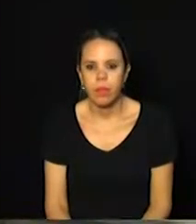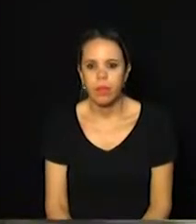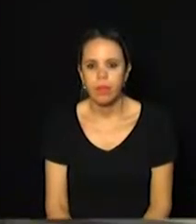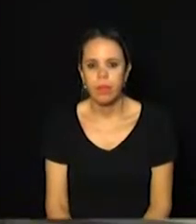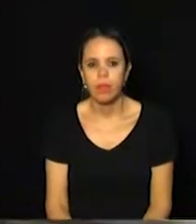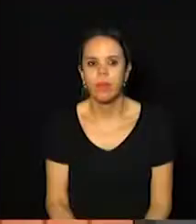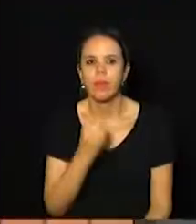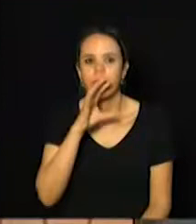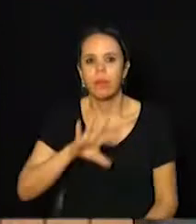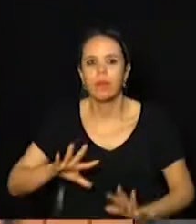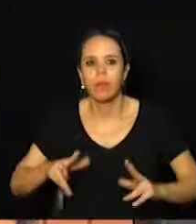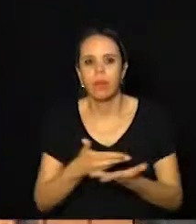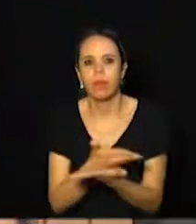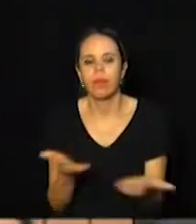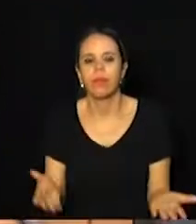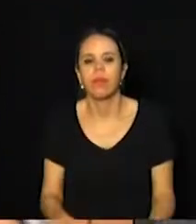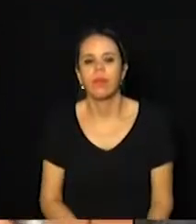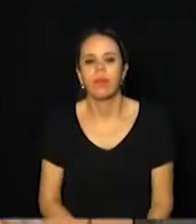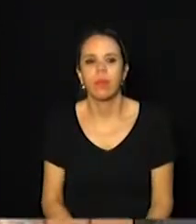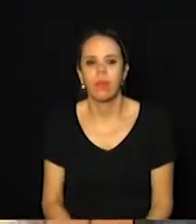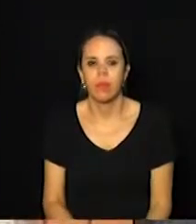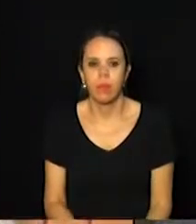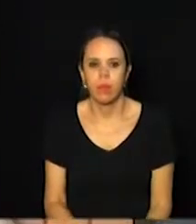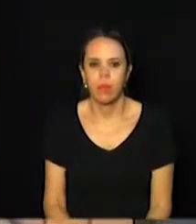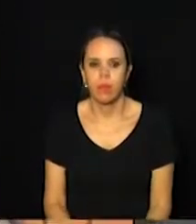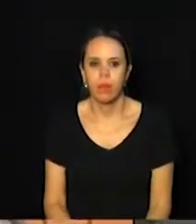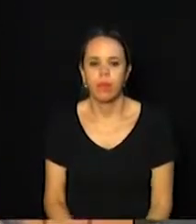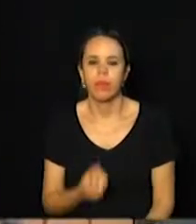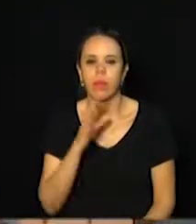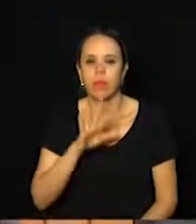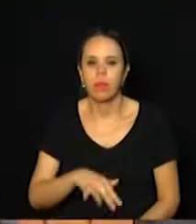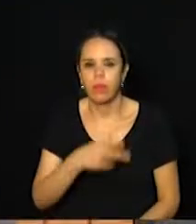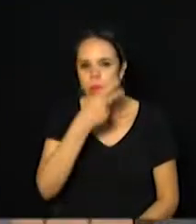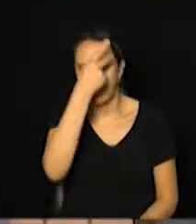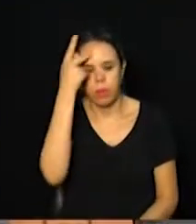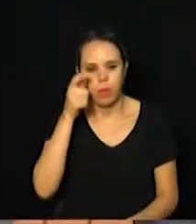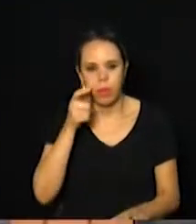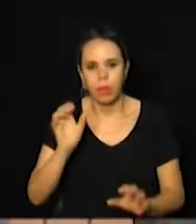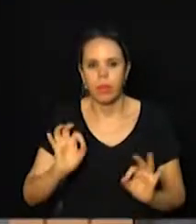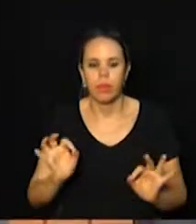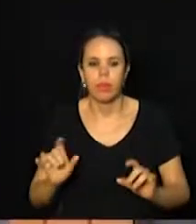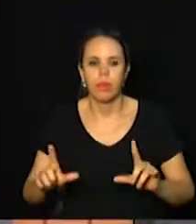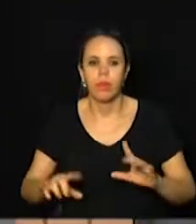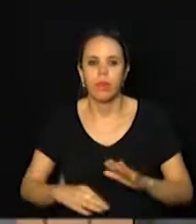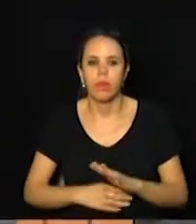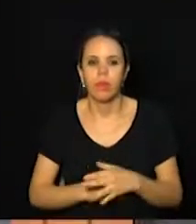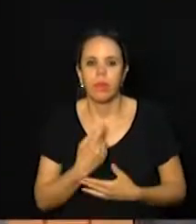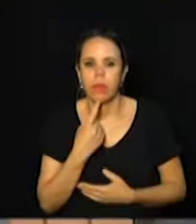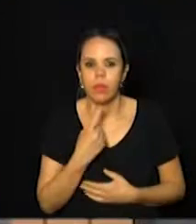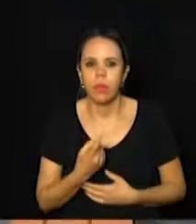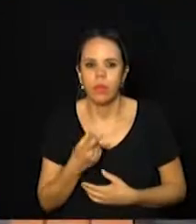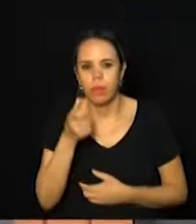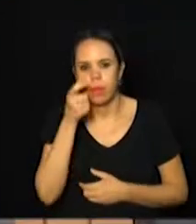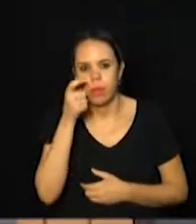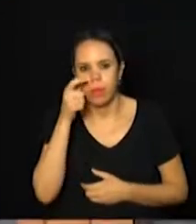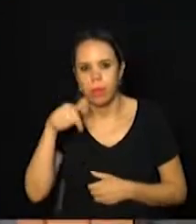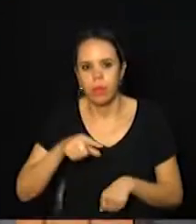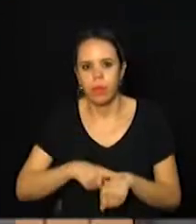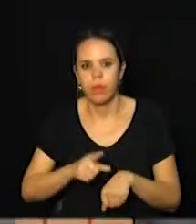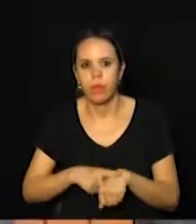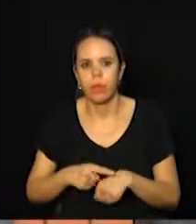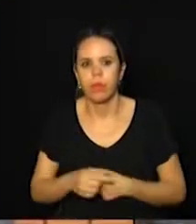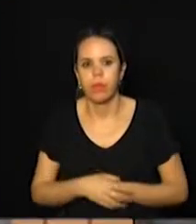boa tarde a todos Oi boa tarde a todos os espectadores da TV Câmara nos assista neste